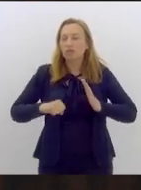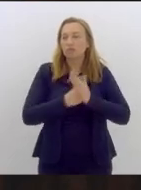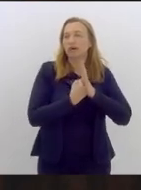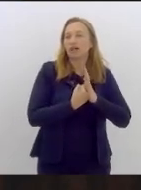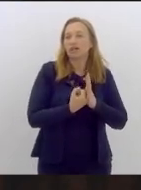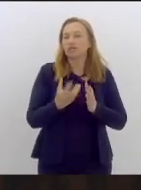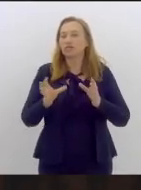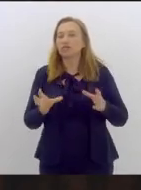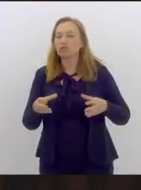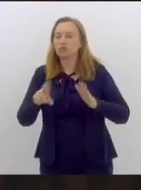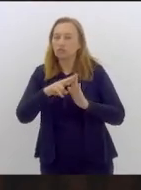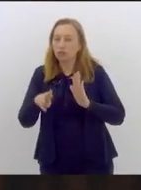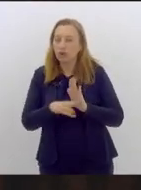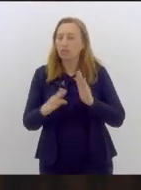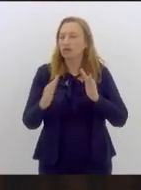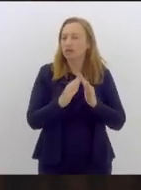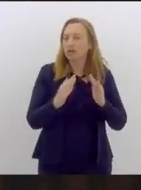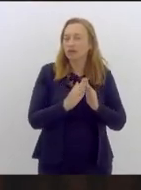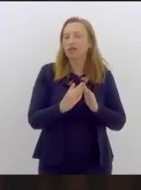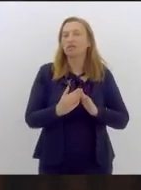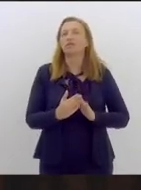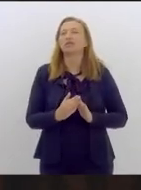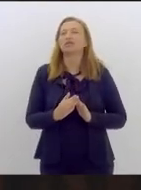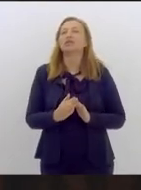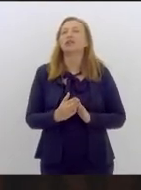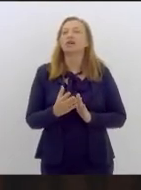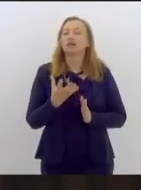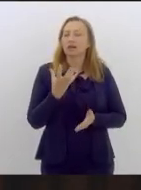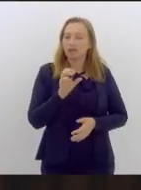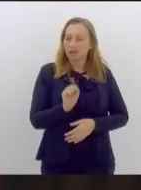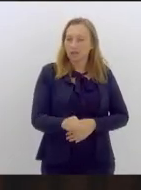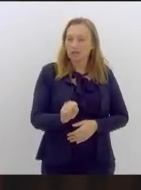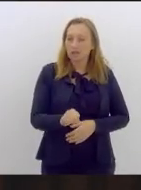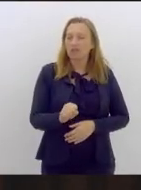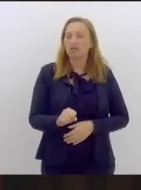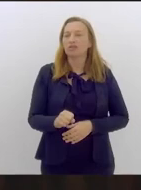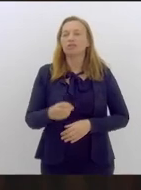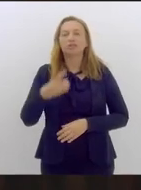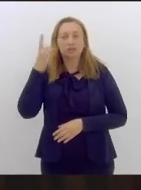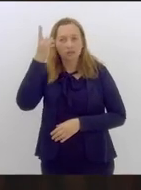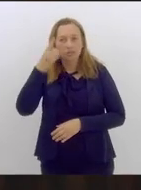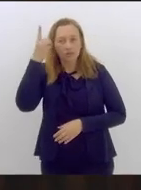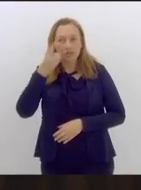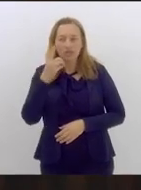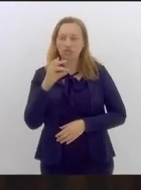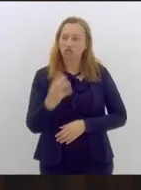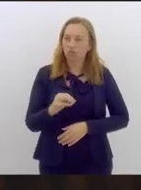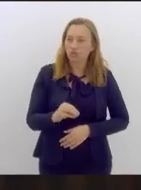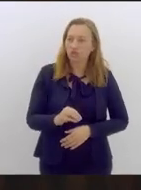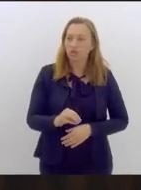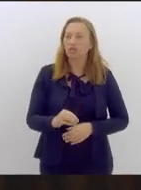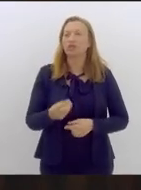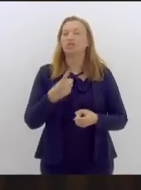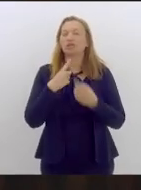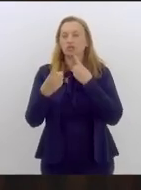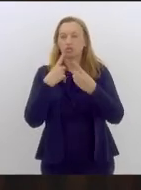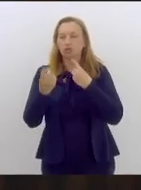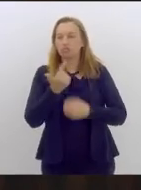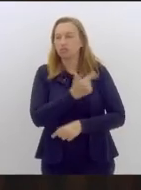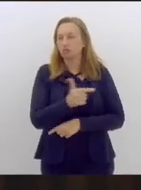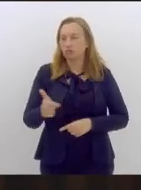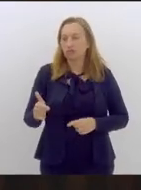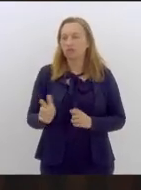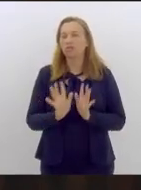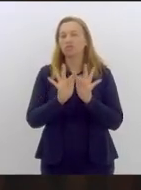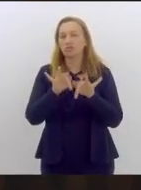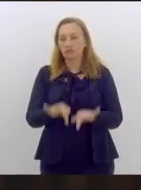Comissão de Normas Internas e Proposições Externas, favorável. Relator, deputado Chico Machado. Em discussão,